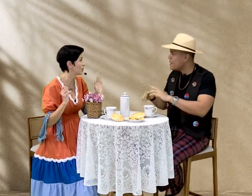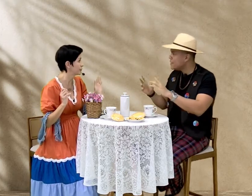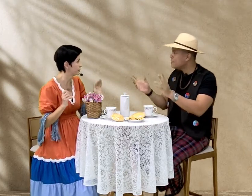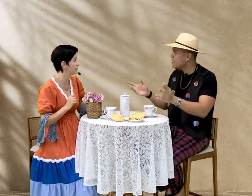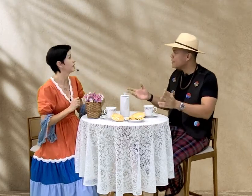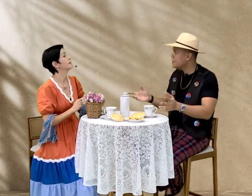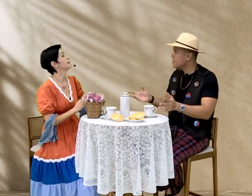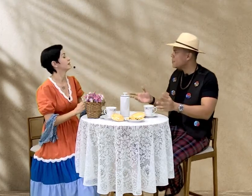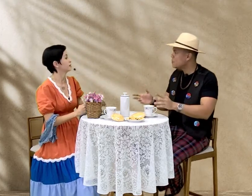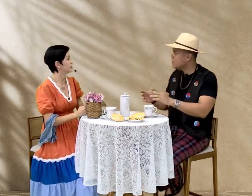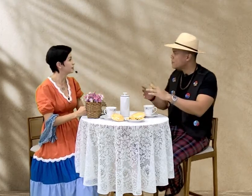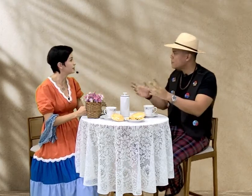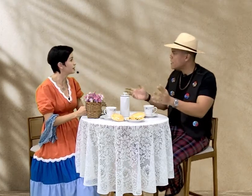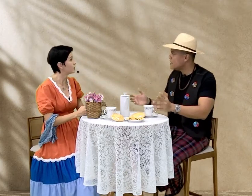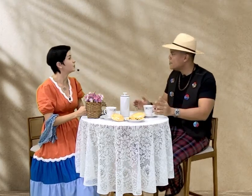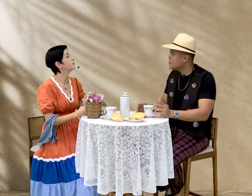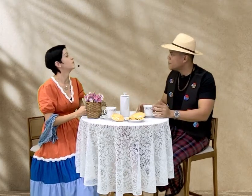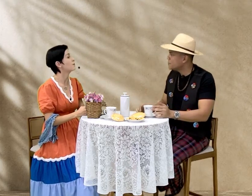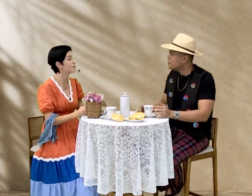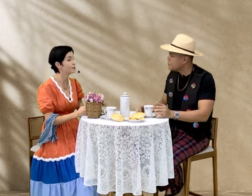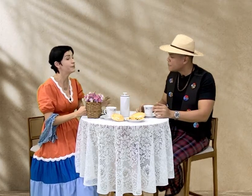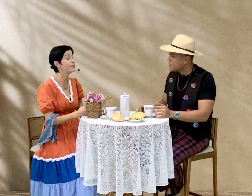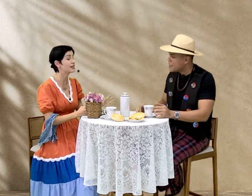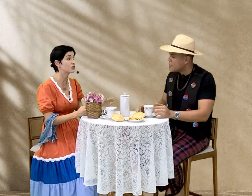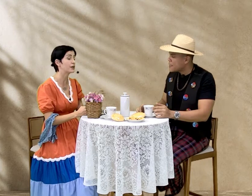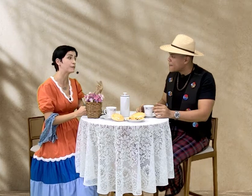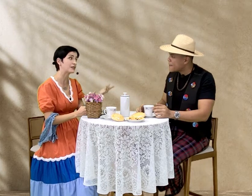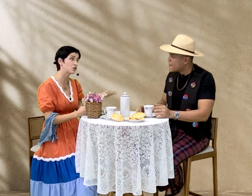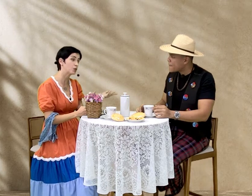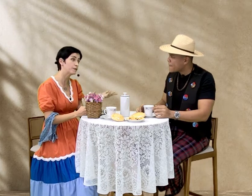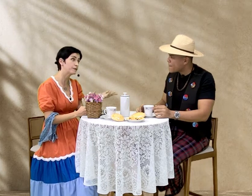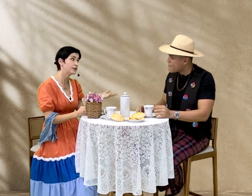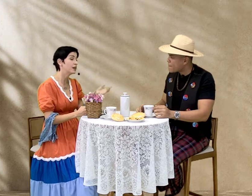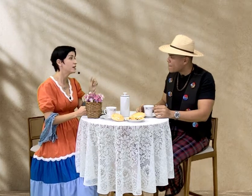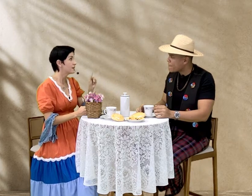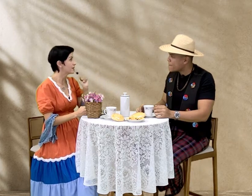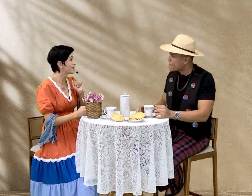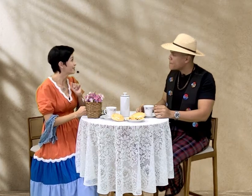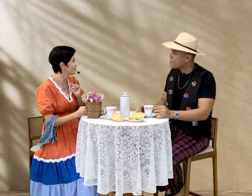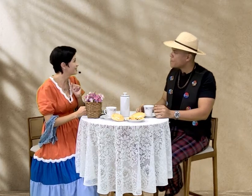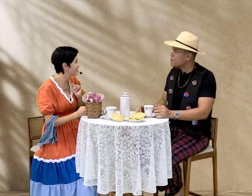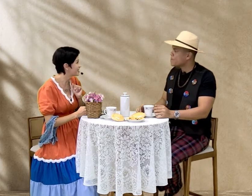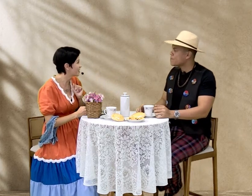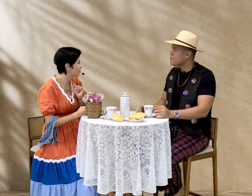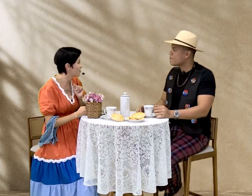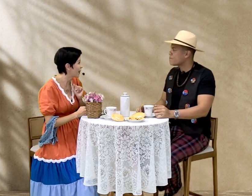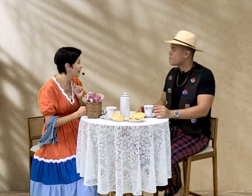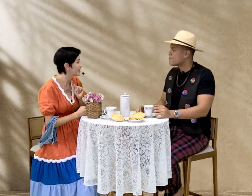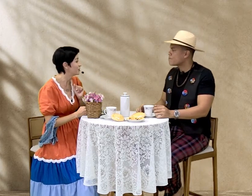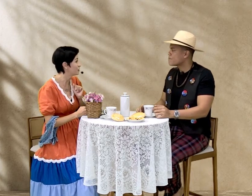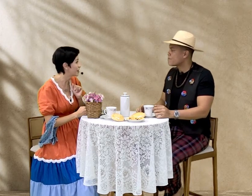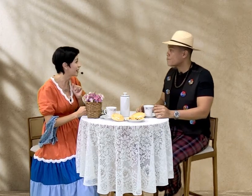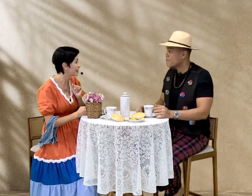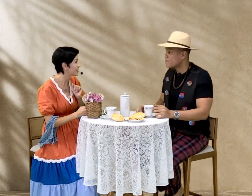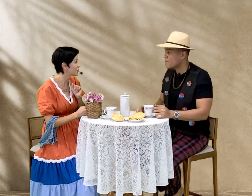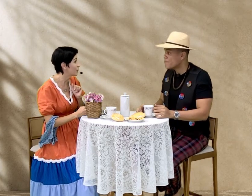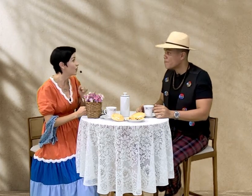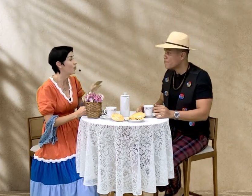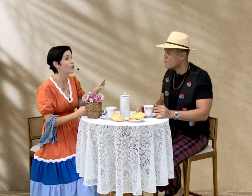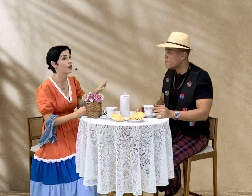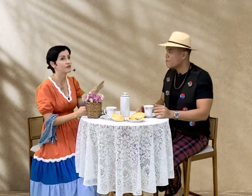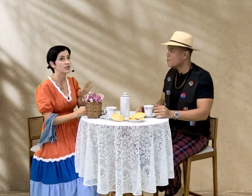se espalhando, né, na cidade toda. Então, mas o tempo passou. E certo dia chegou lá no